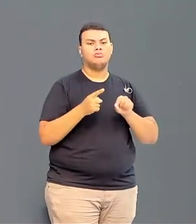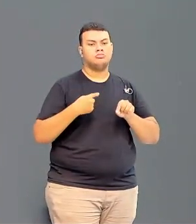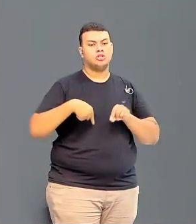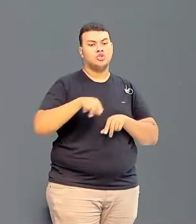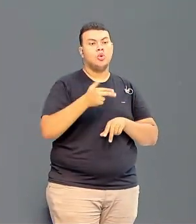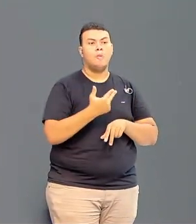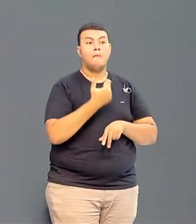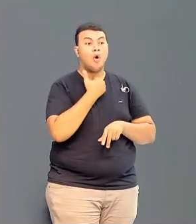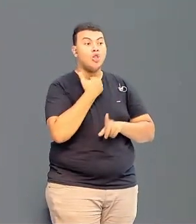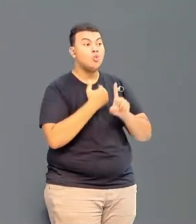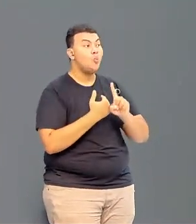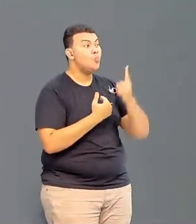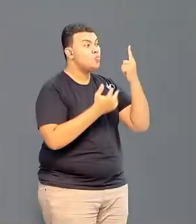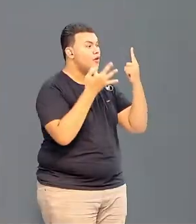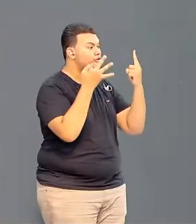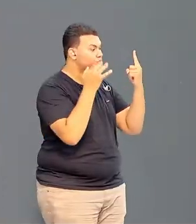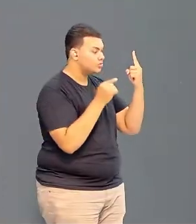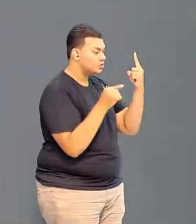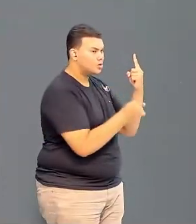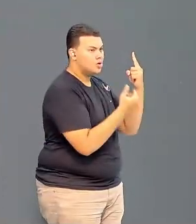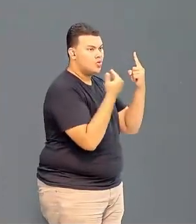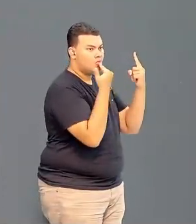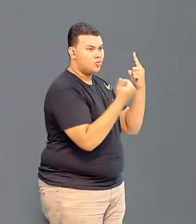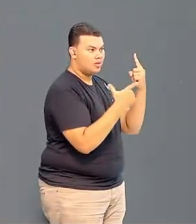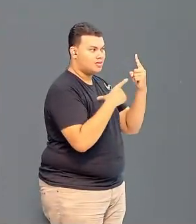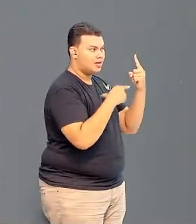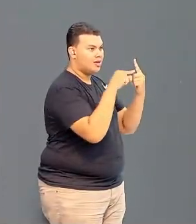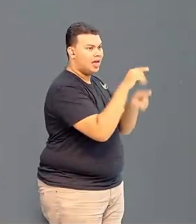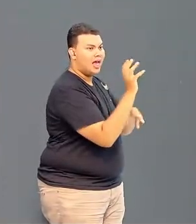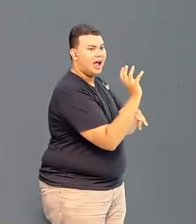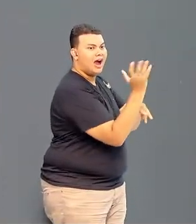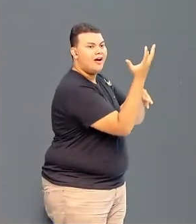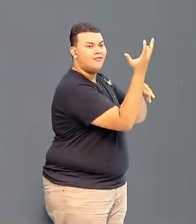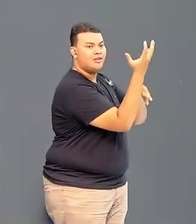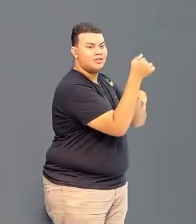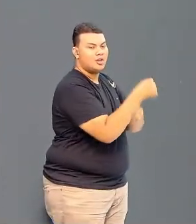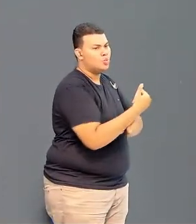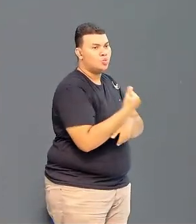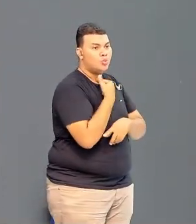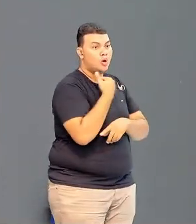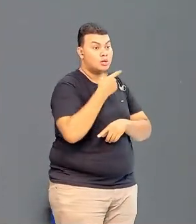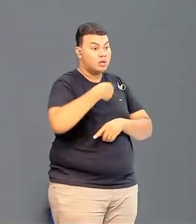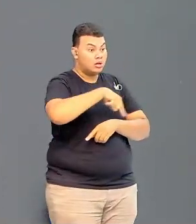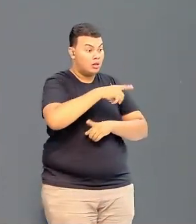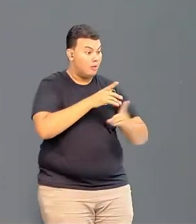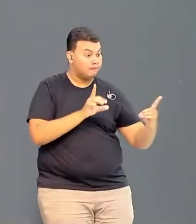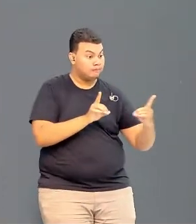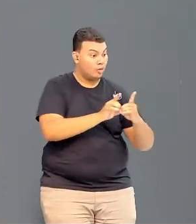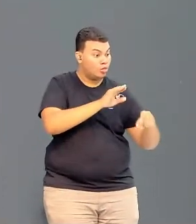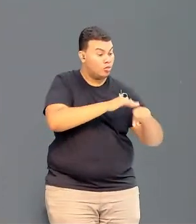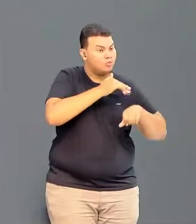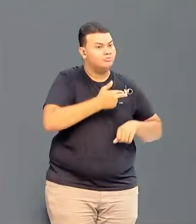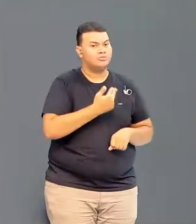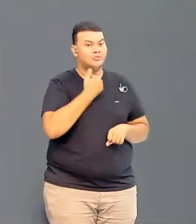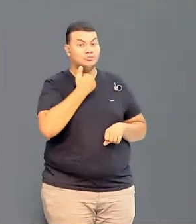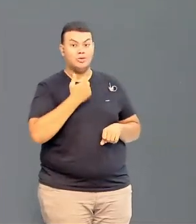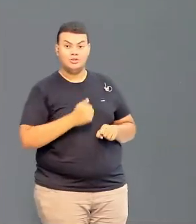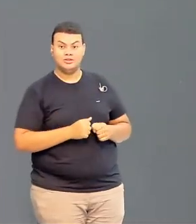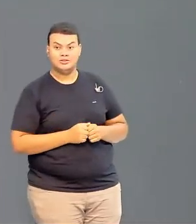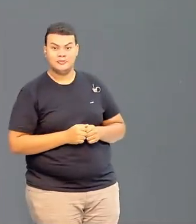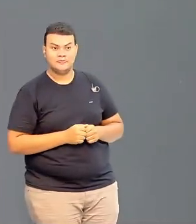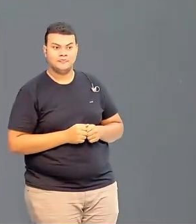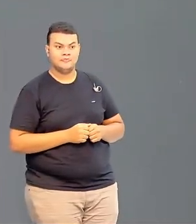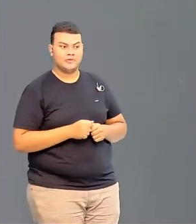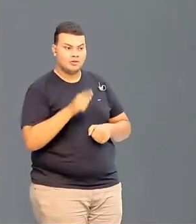gente não pode comer da árvore que está no centro do jardim, a gente não pode nem tocar nela.